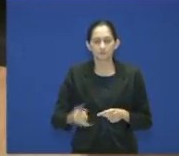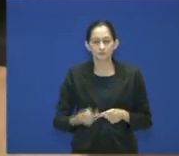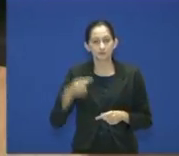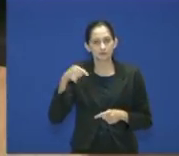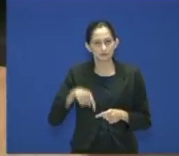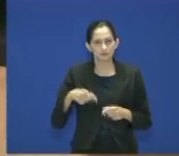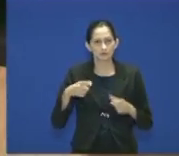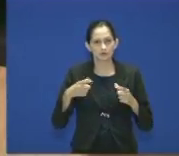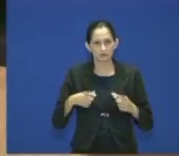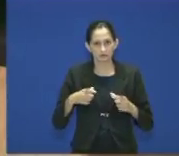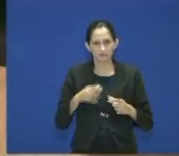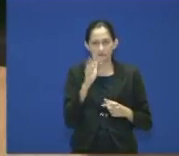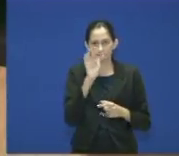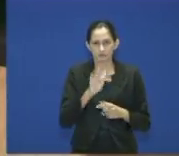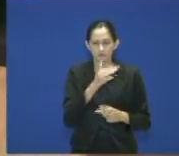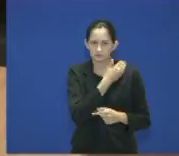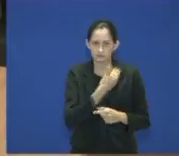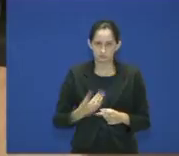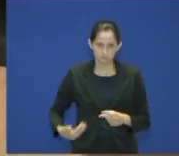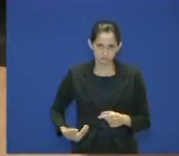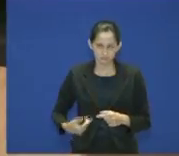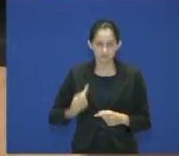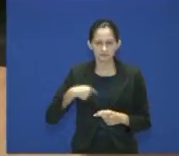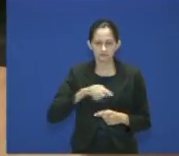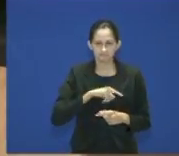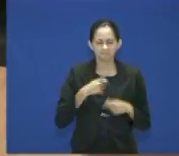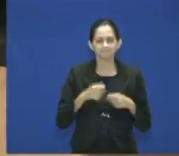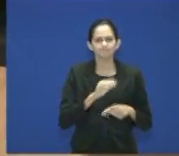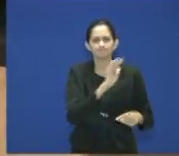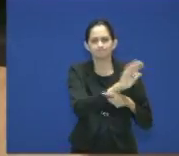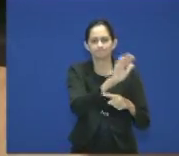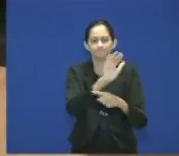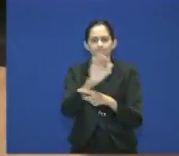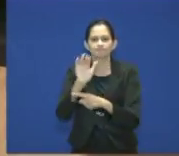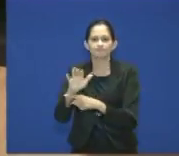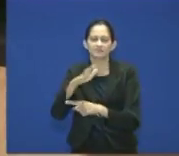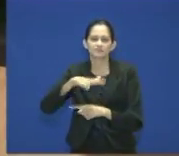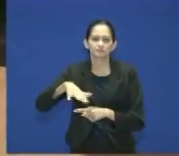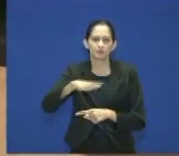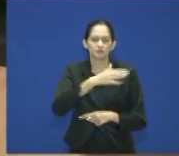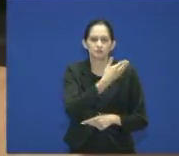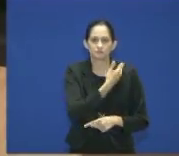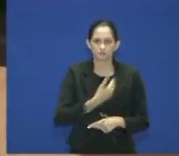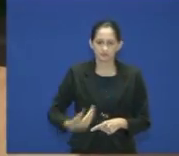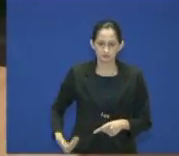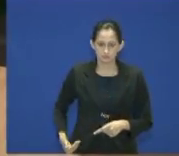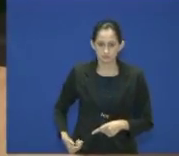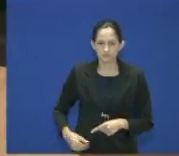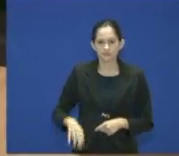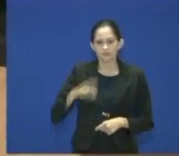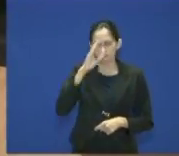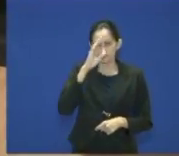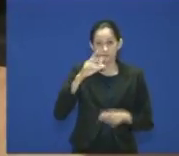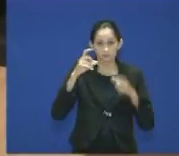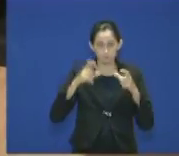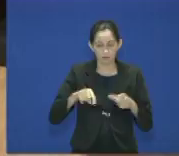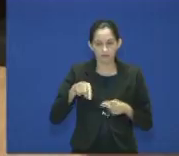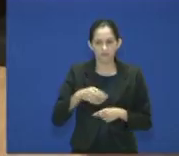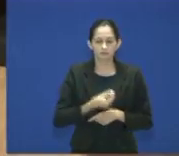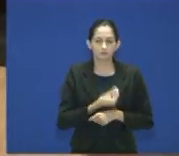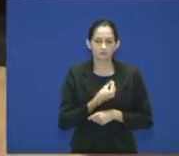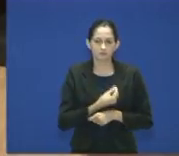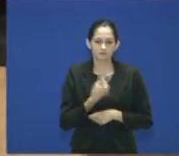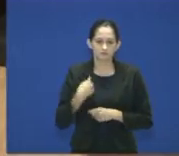público, nada mais justo que trabalhar para melhorar os espaços públicos, inclusive esse que aqui estamos.